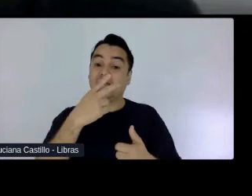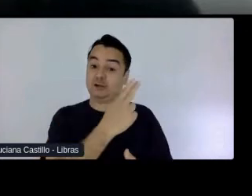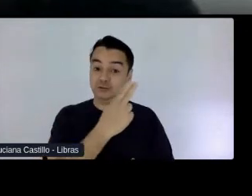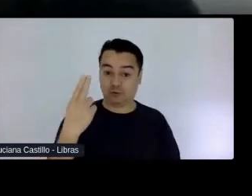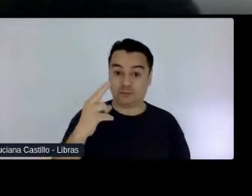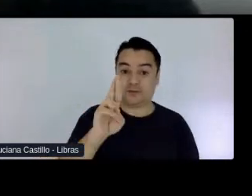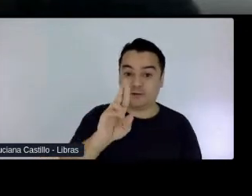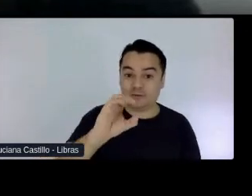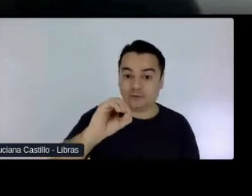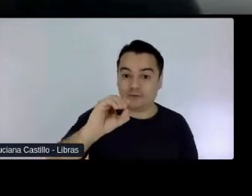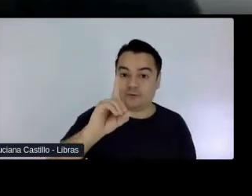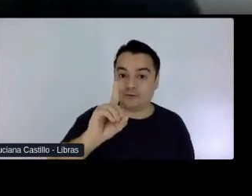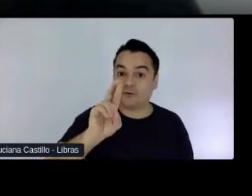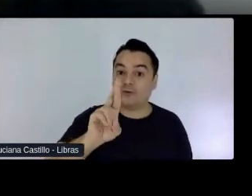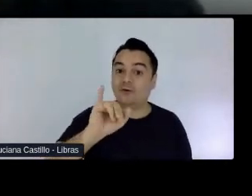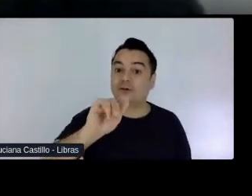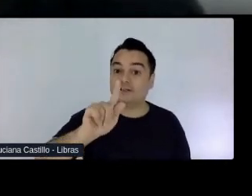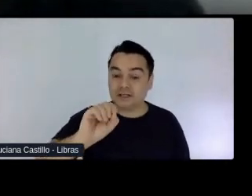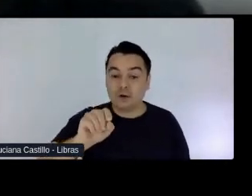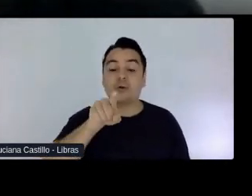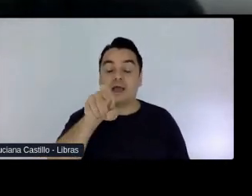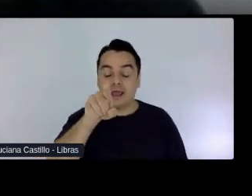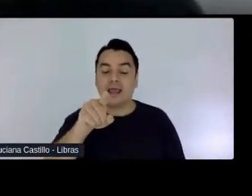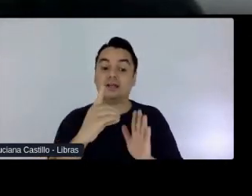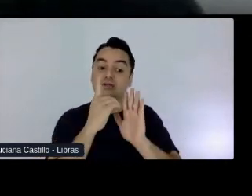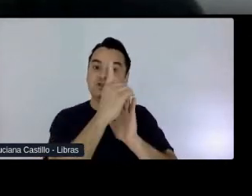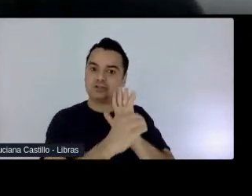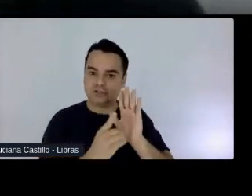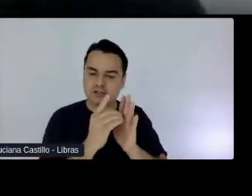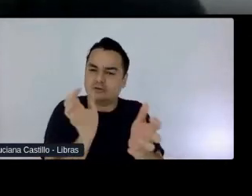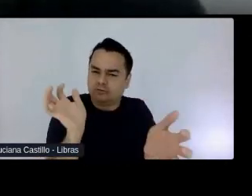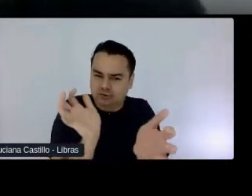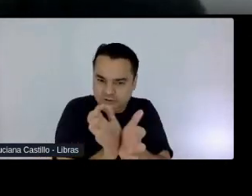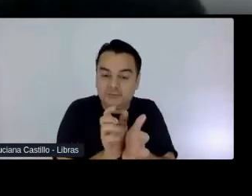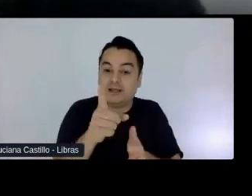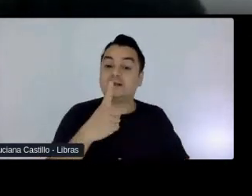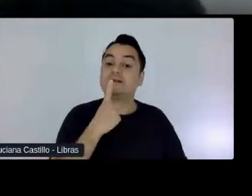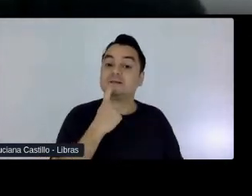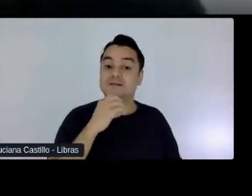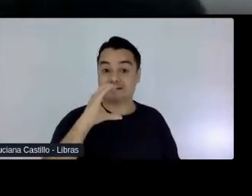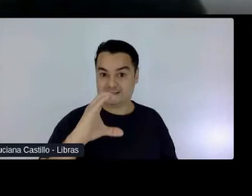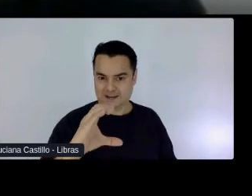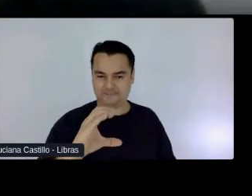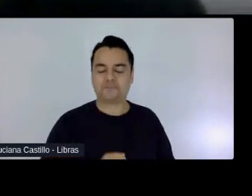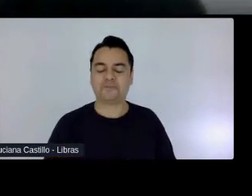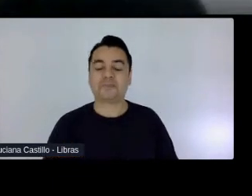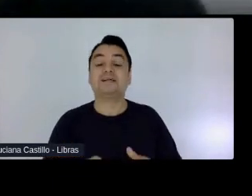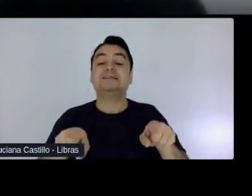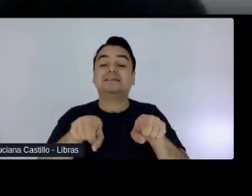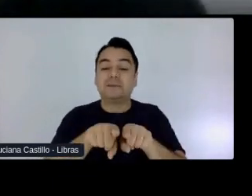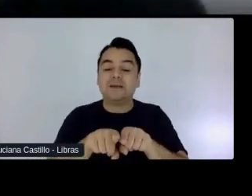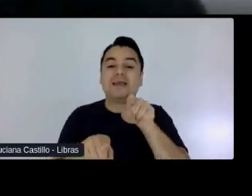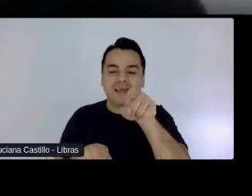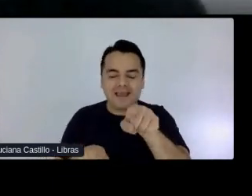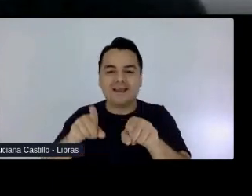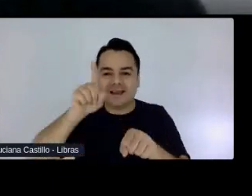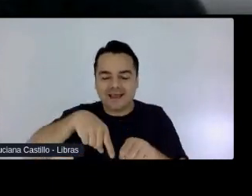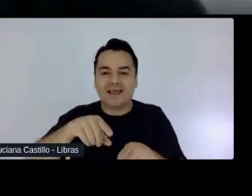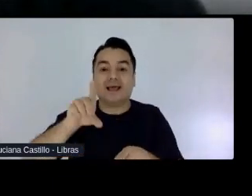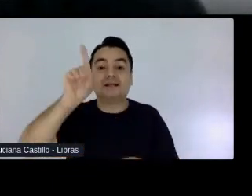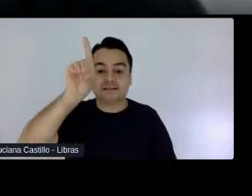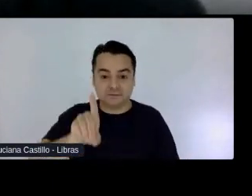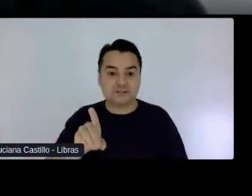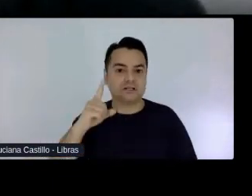Eu faço parte aqui do time digital, de um dos contratos aqui da CIT. Também sou uma pessoa com deficiência